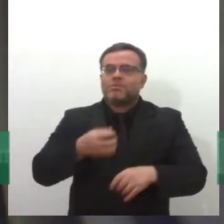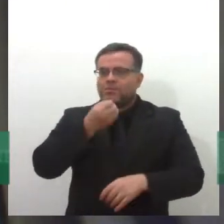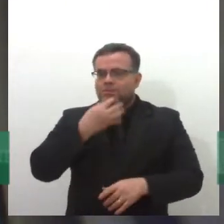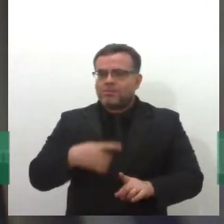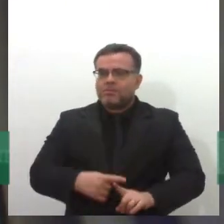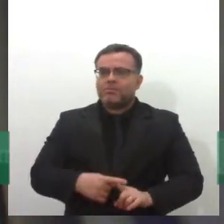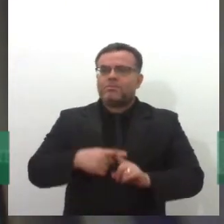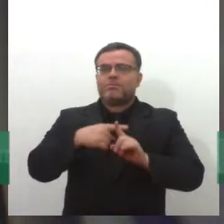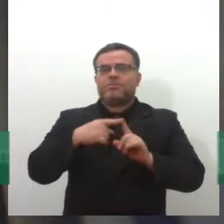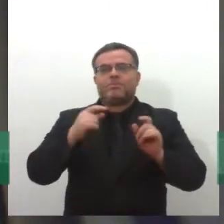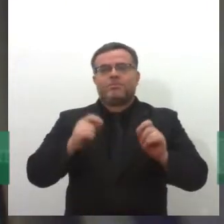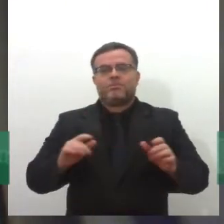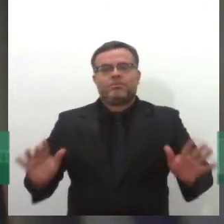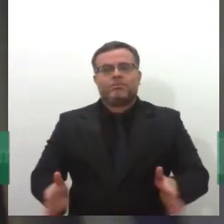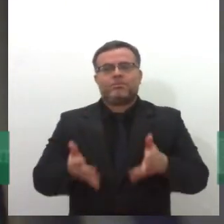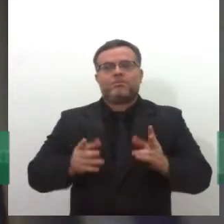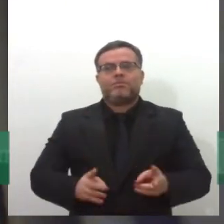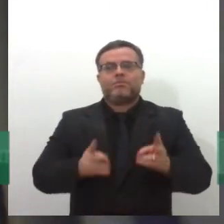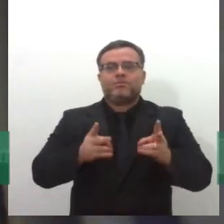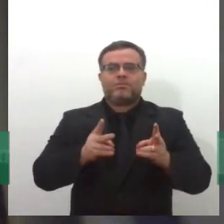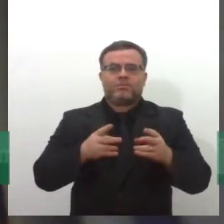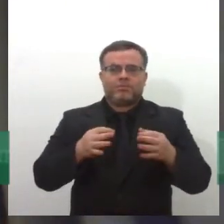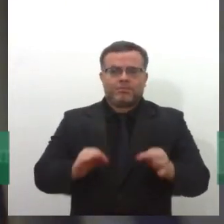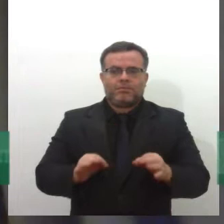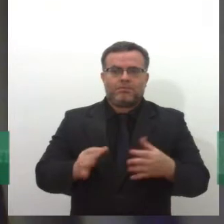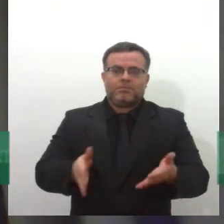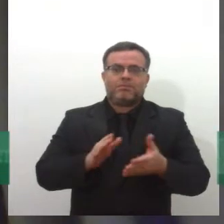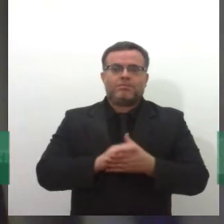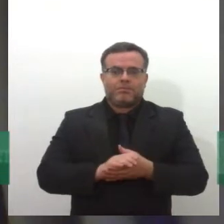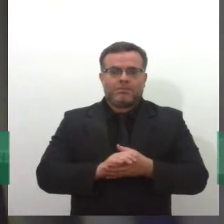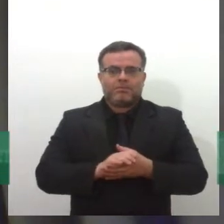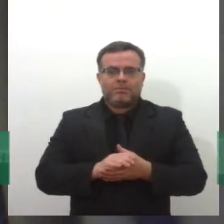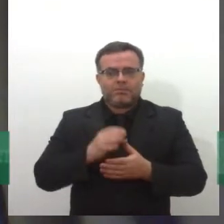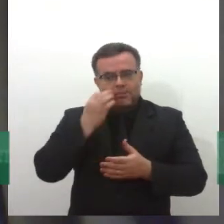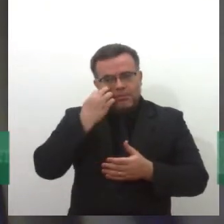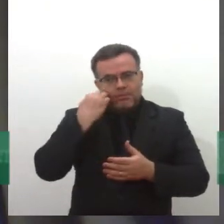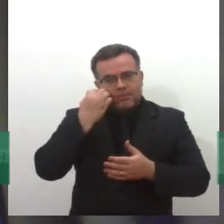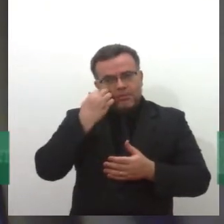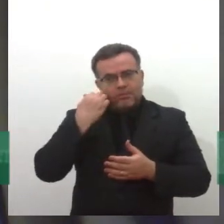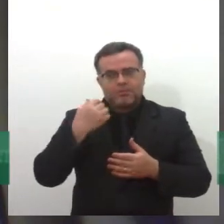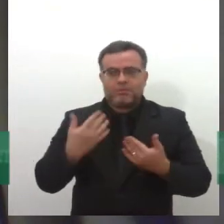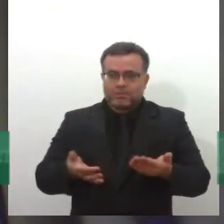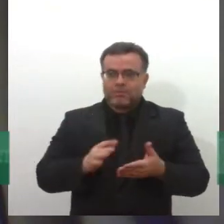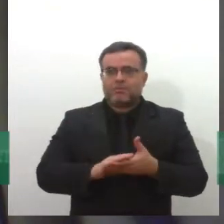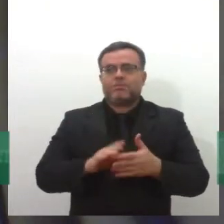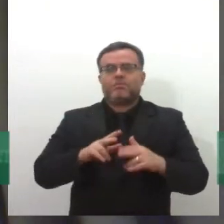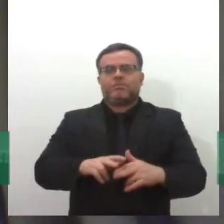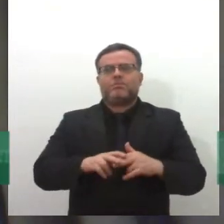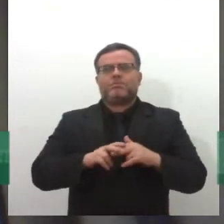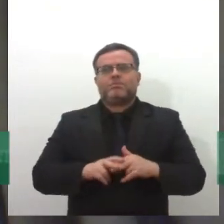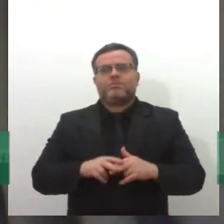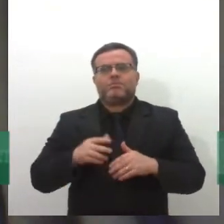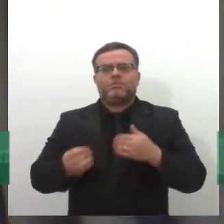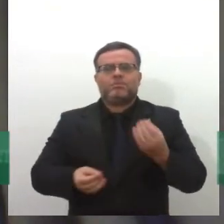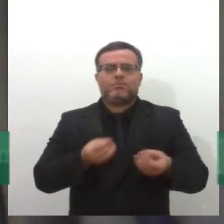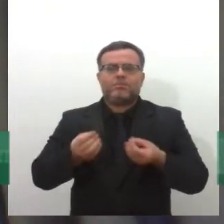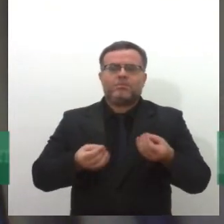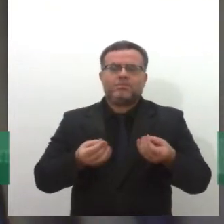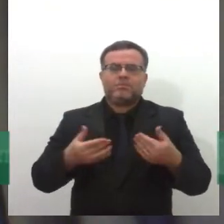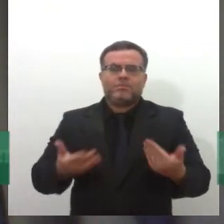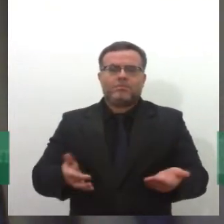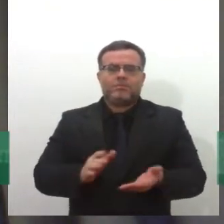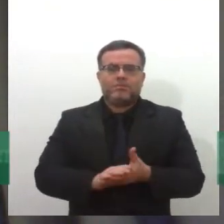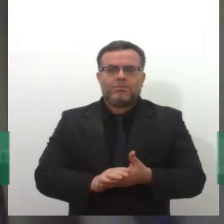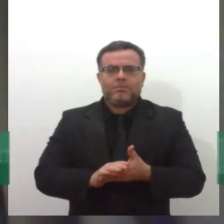que racionaliza, como eu falei, a cobrança do ICMS, que tem um grande impacto no preço. E só queria pontuar